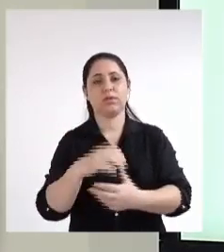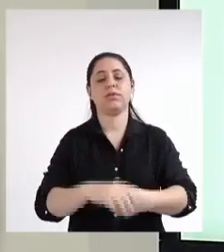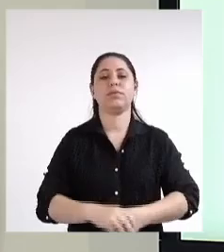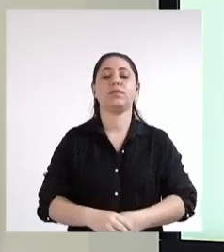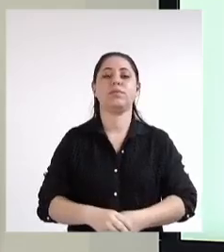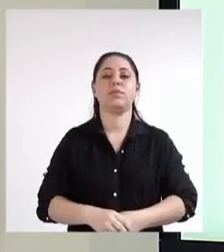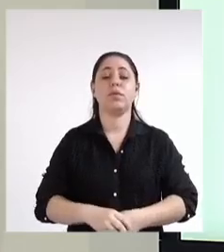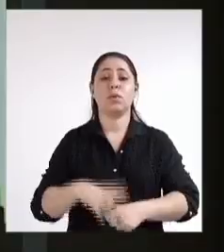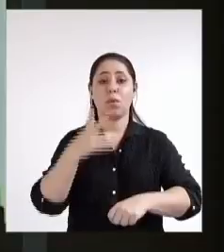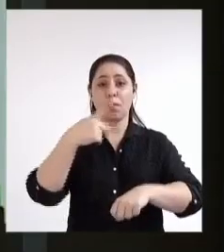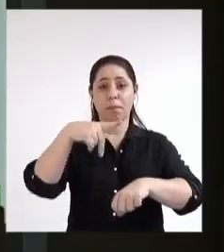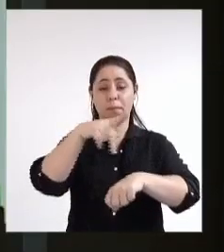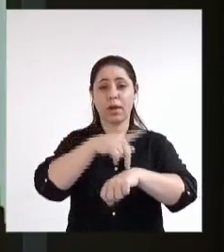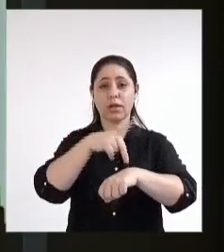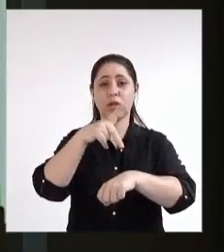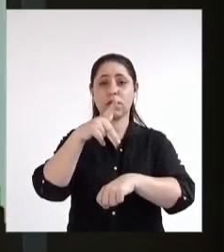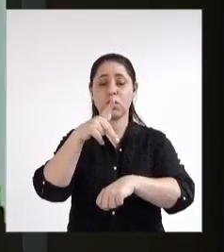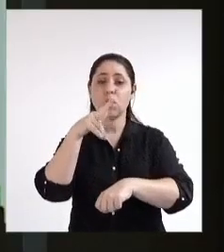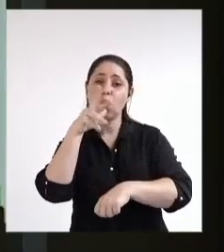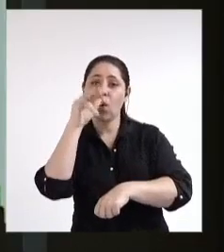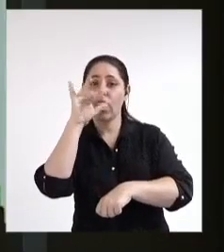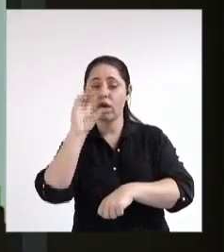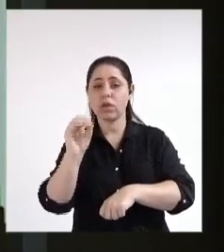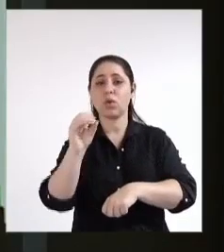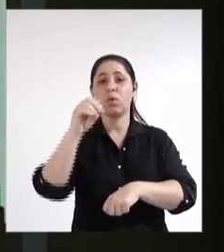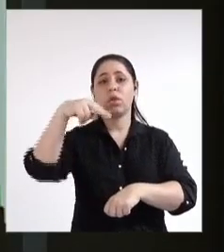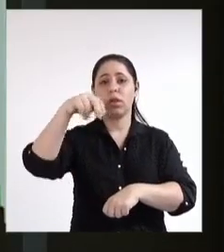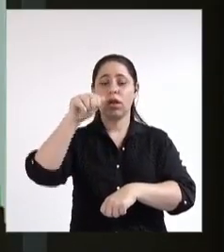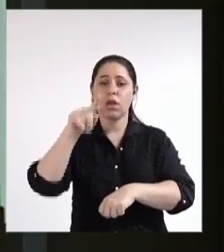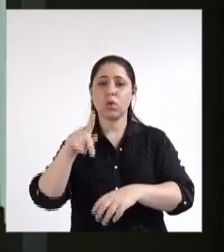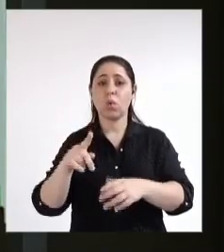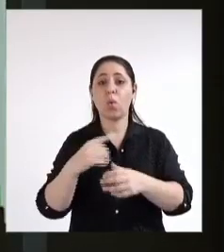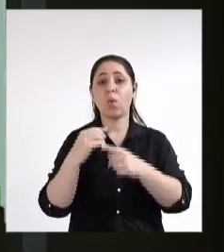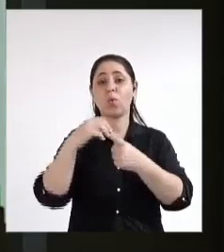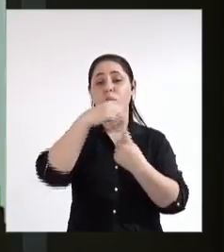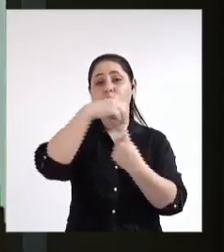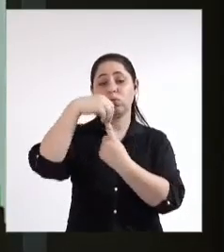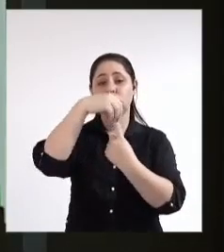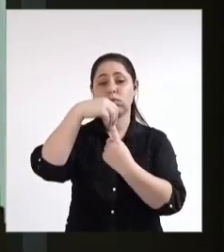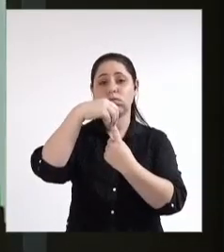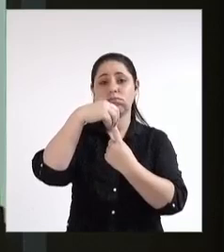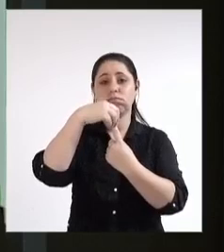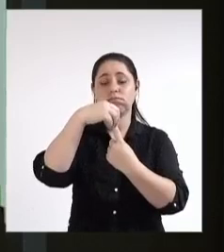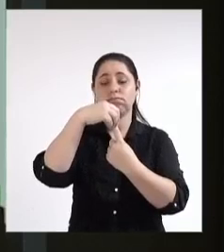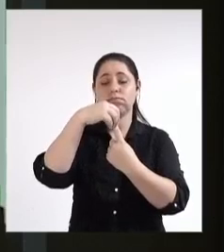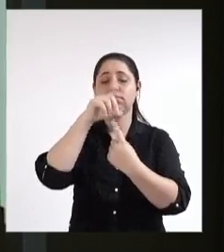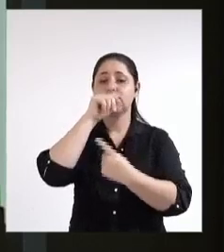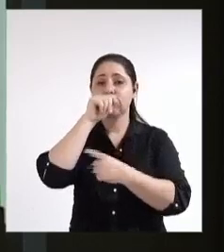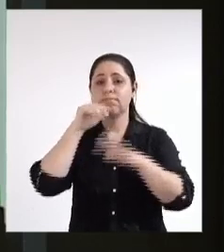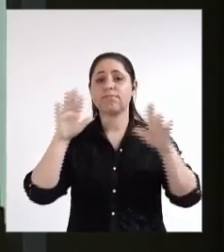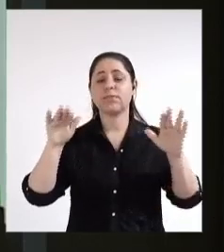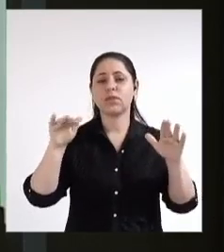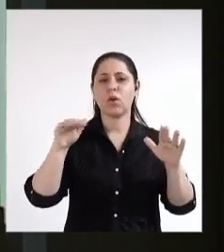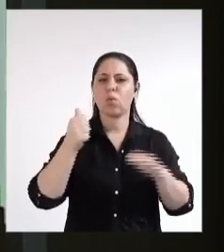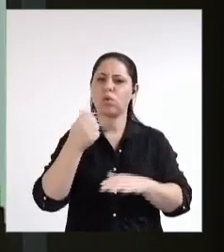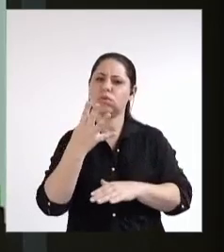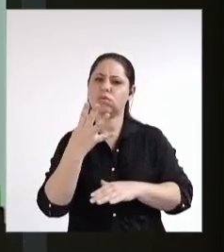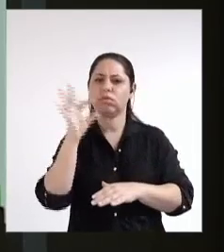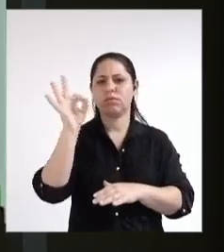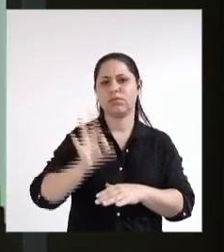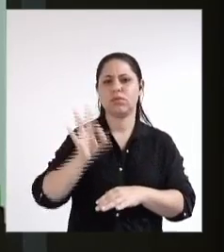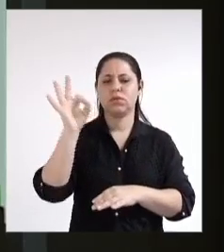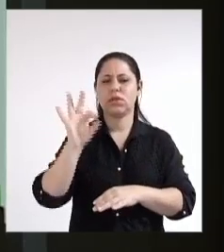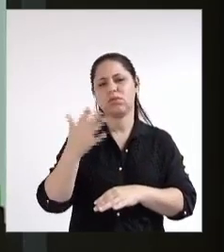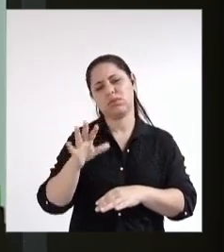do rio negro esse é um parque do único do bioma pantanal mesmo temos 3 14% arredondando aqui